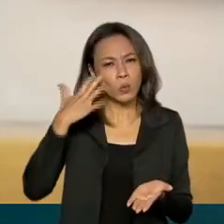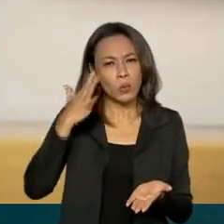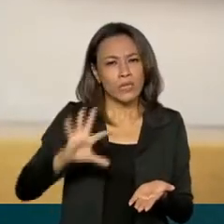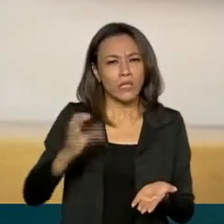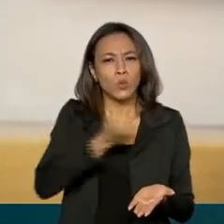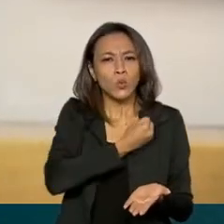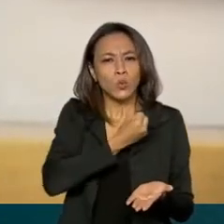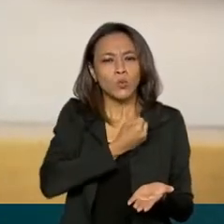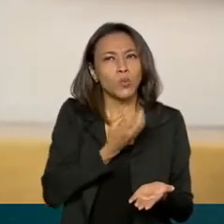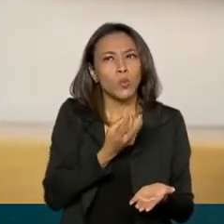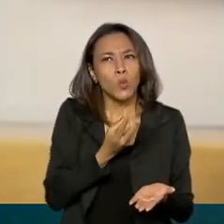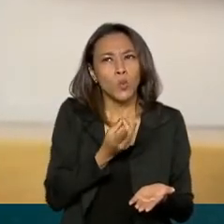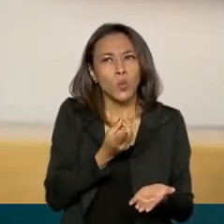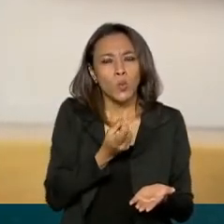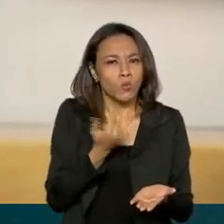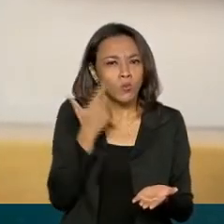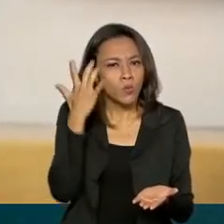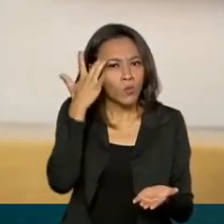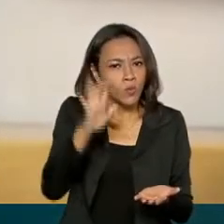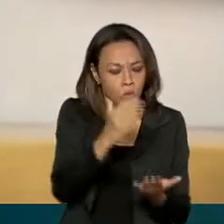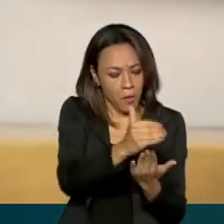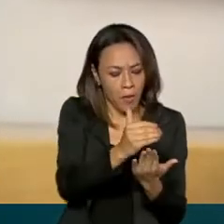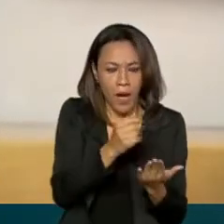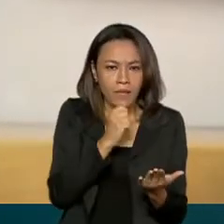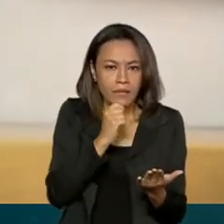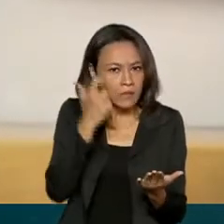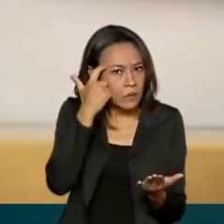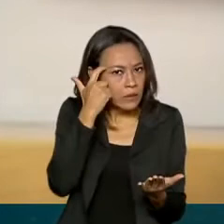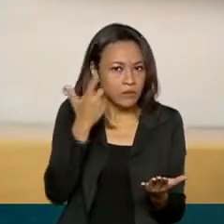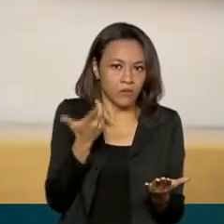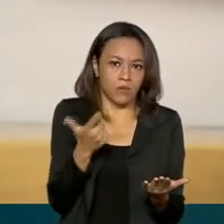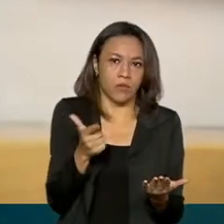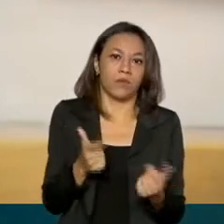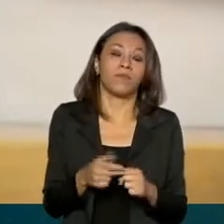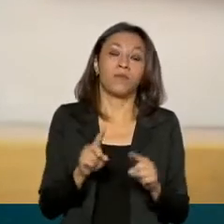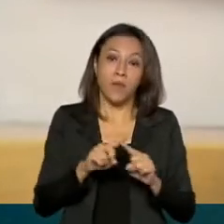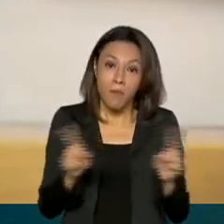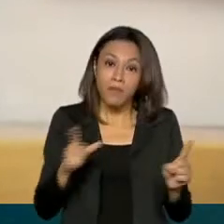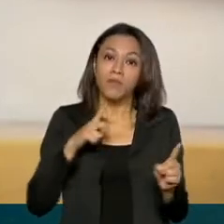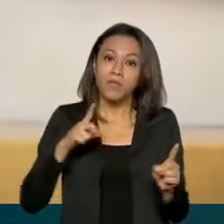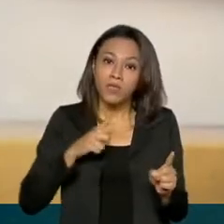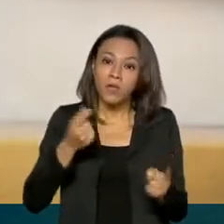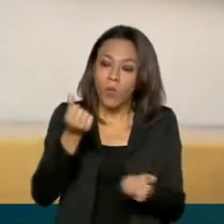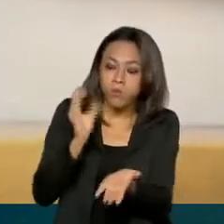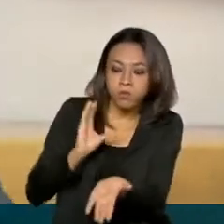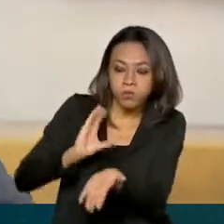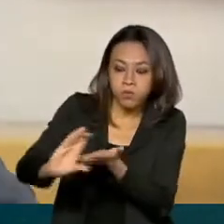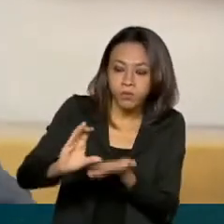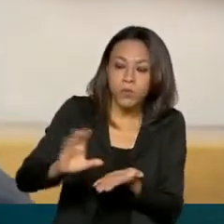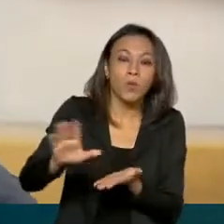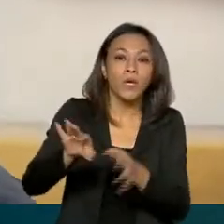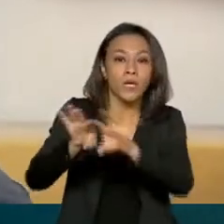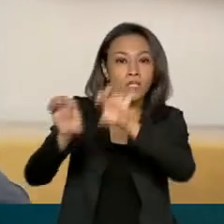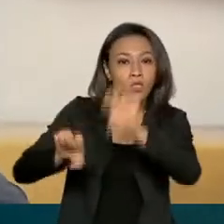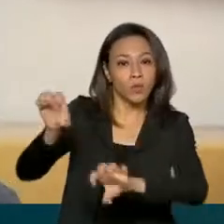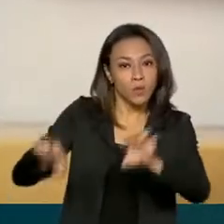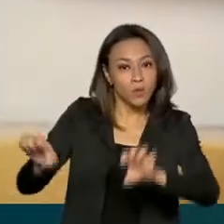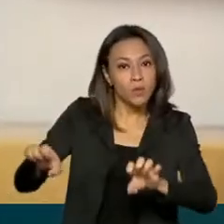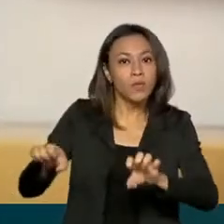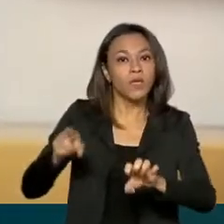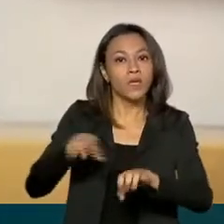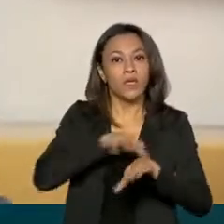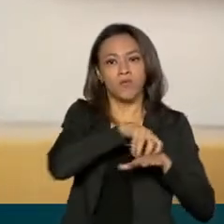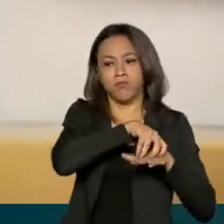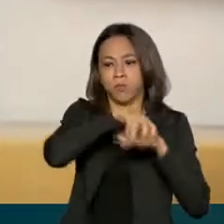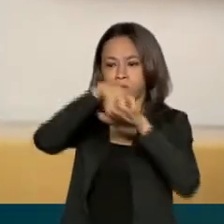números na cabeça, mas nós vamos exigir também compromissos de infraestrutura de backhaul. O que é isso? É aquela infraestrutura de transporte que chega até o